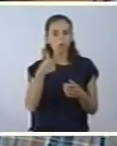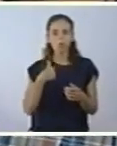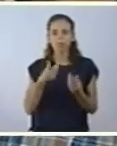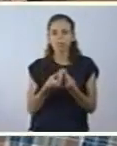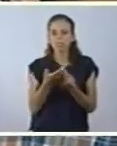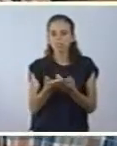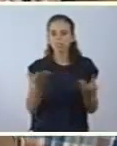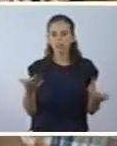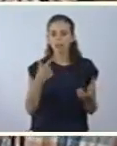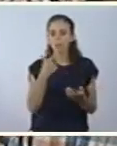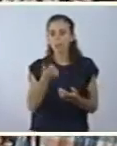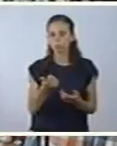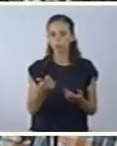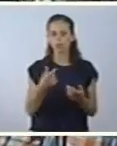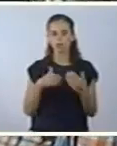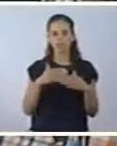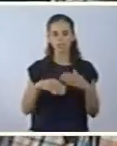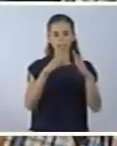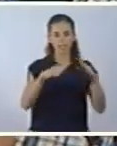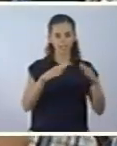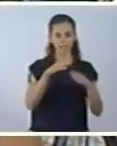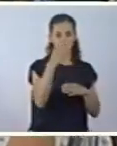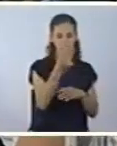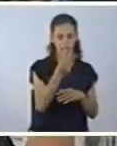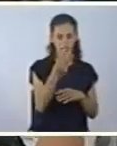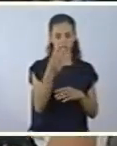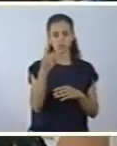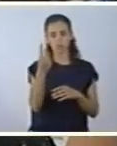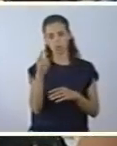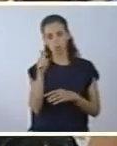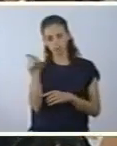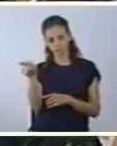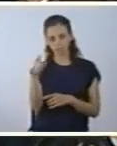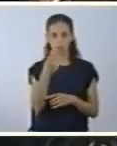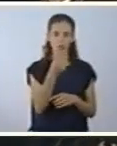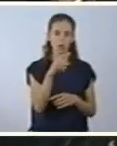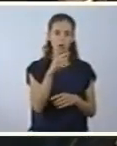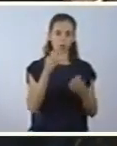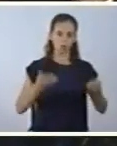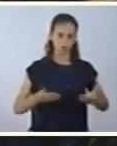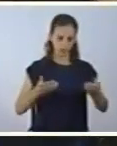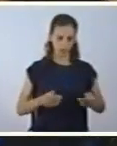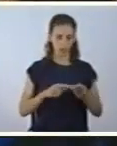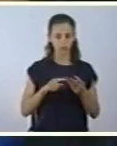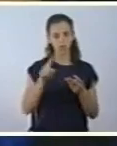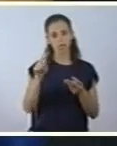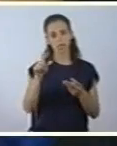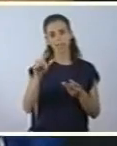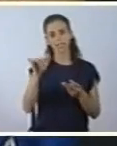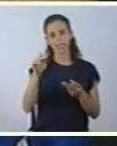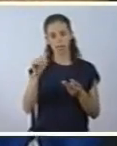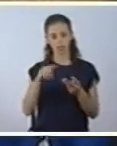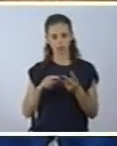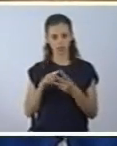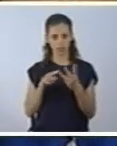aqui. Façamos três tendas, uma para ti, outra para Moisés e outra para